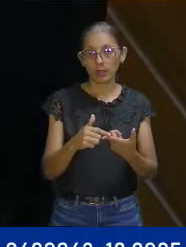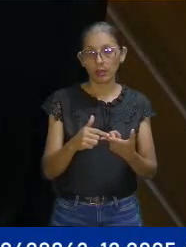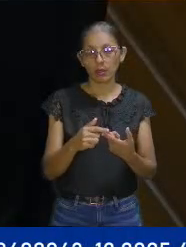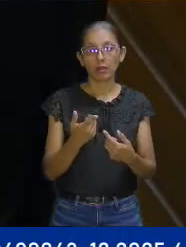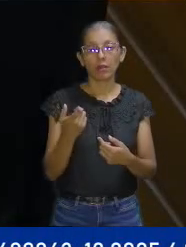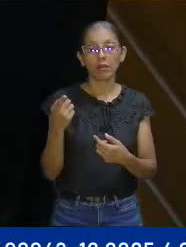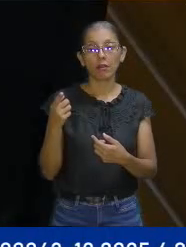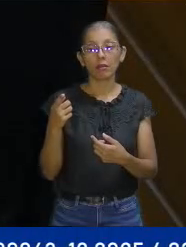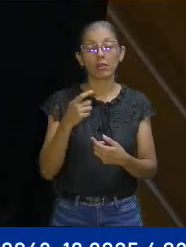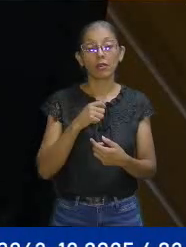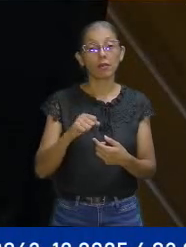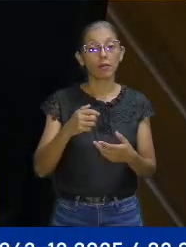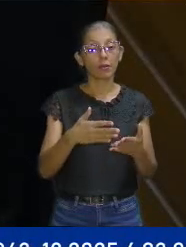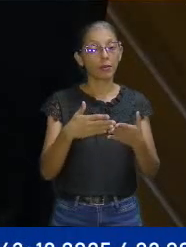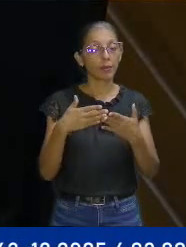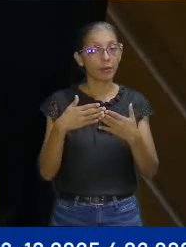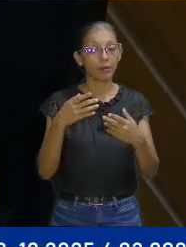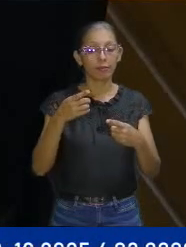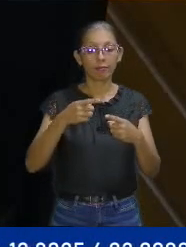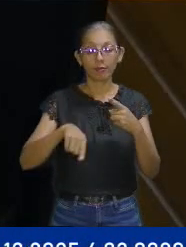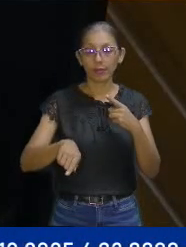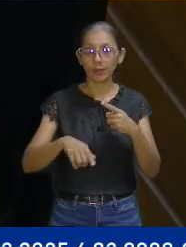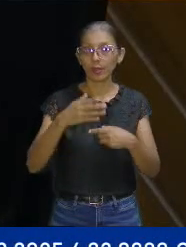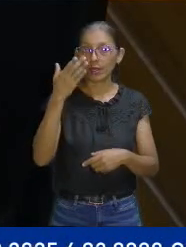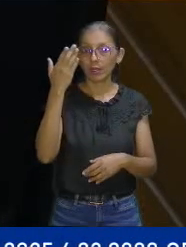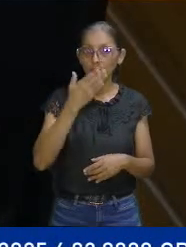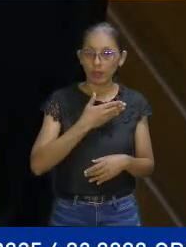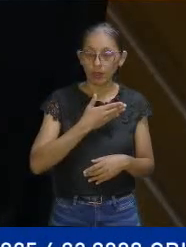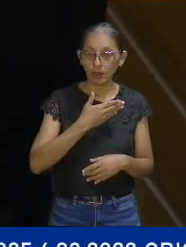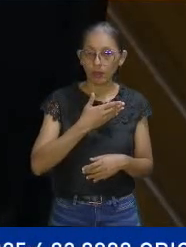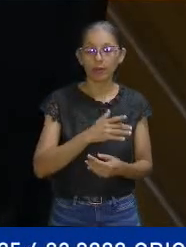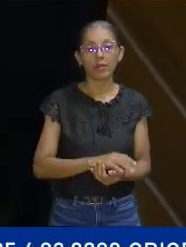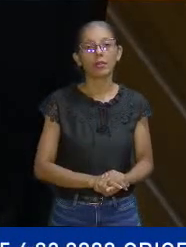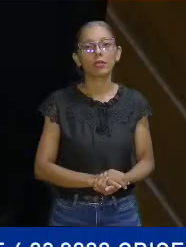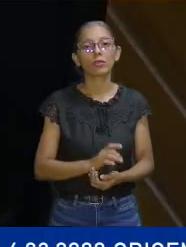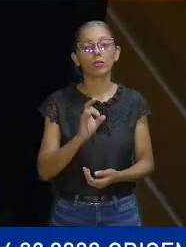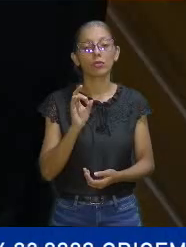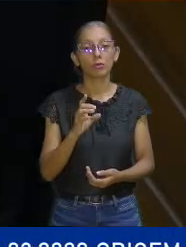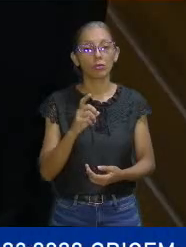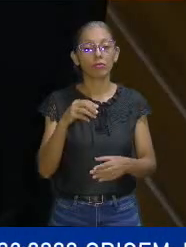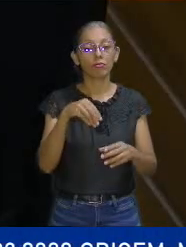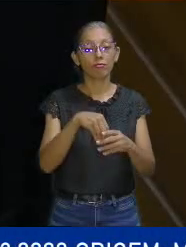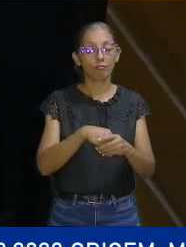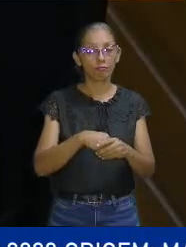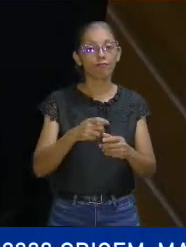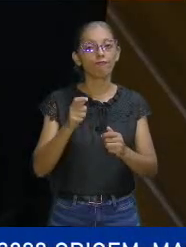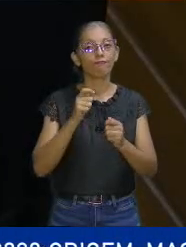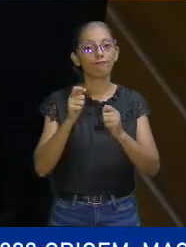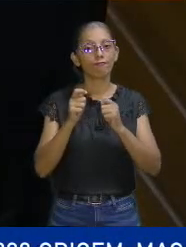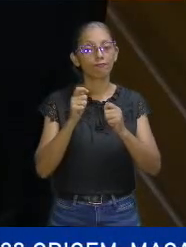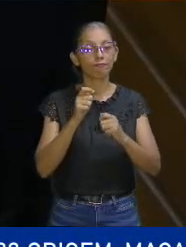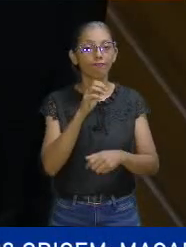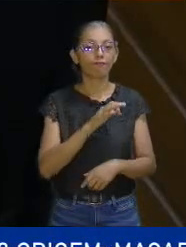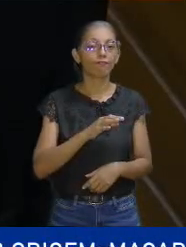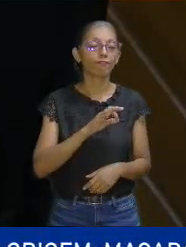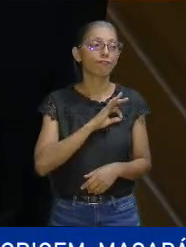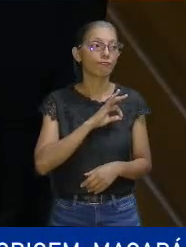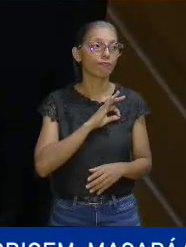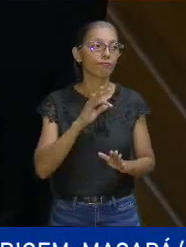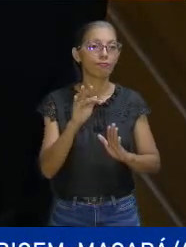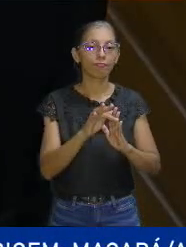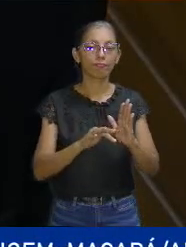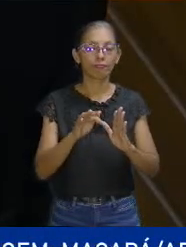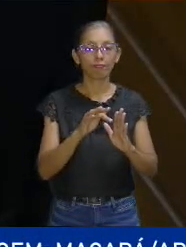prova formalizados nos autos, mas sim a registros administrativos internos da Polícia Federal, como escalas de